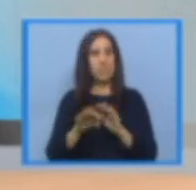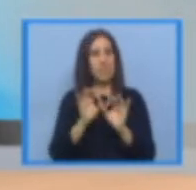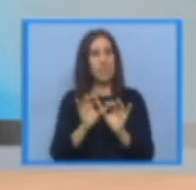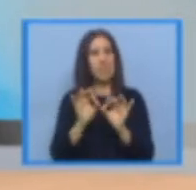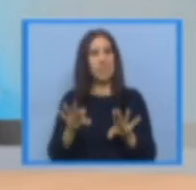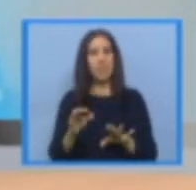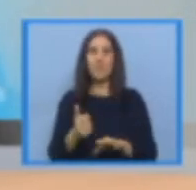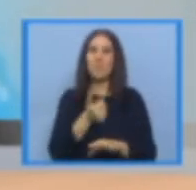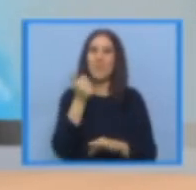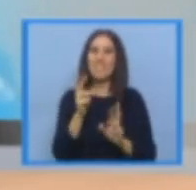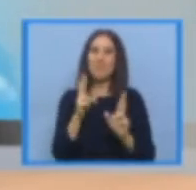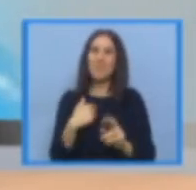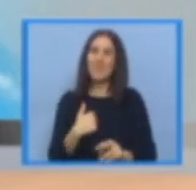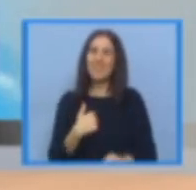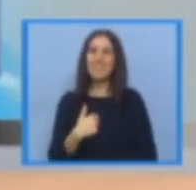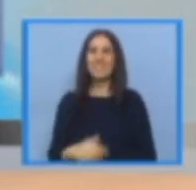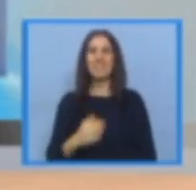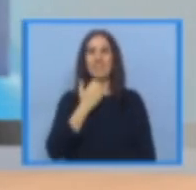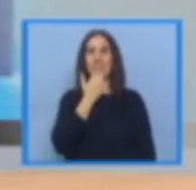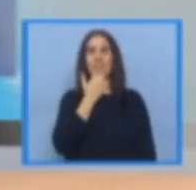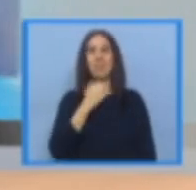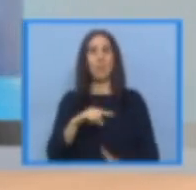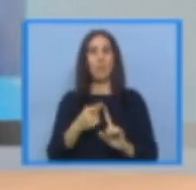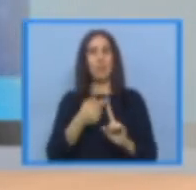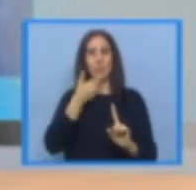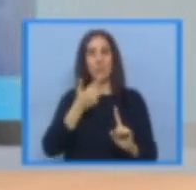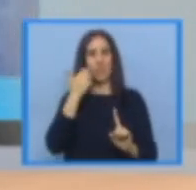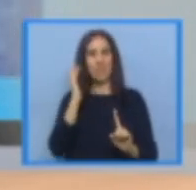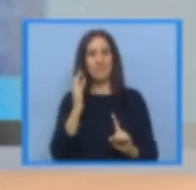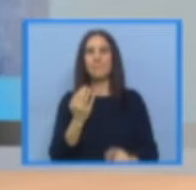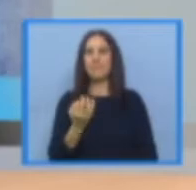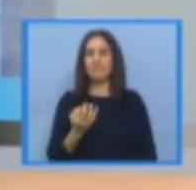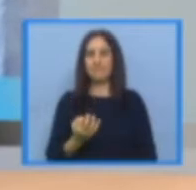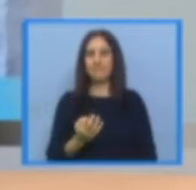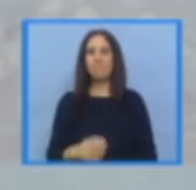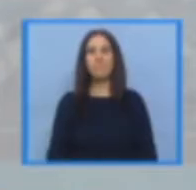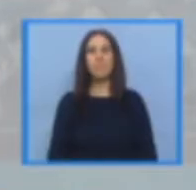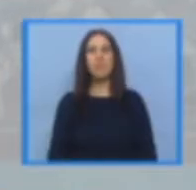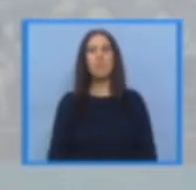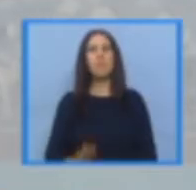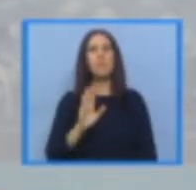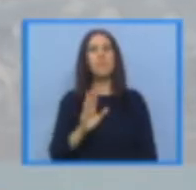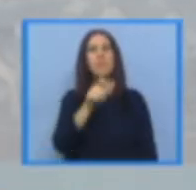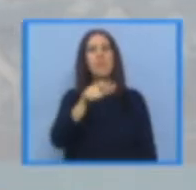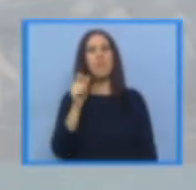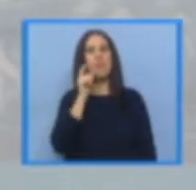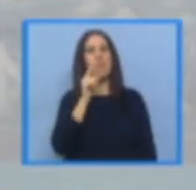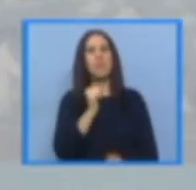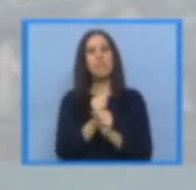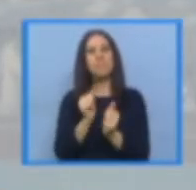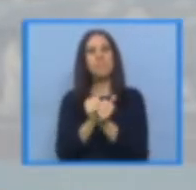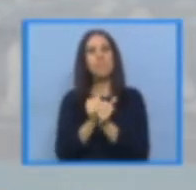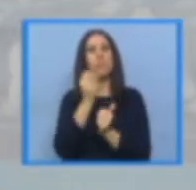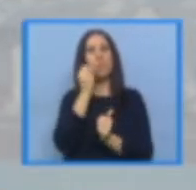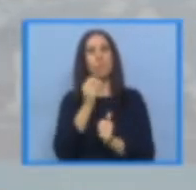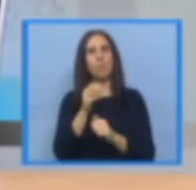coisa, mas melhor, espero eu. Depois desta experiência de um ano, não é? Sim. Quem fica cá, de que forma é que acompanha esse trabalho que faz